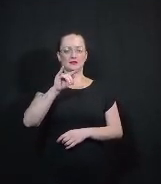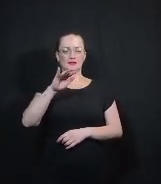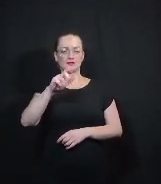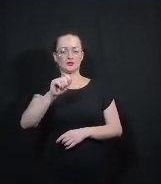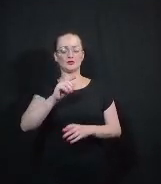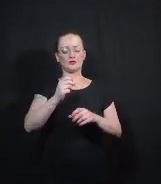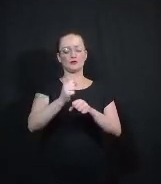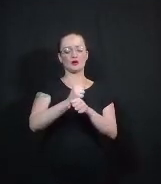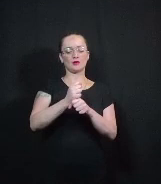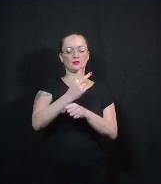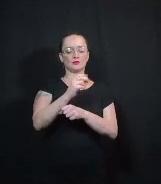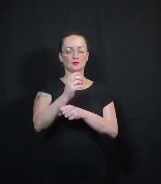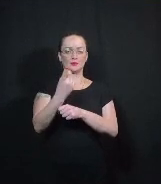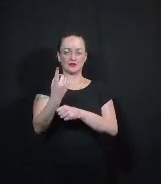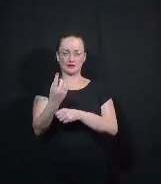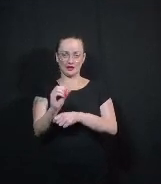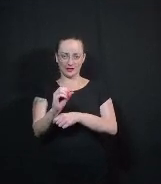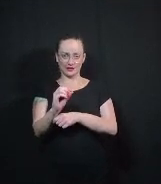E em